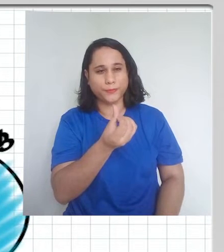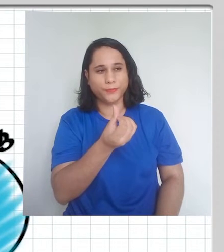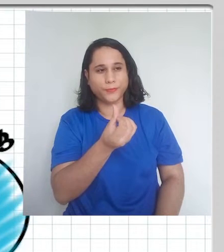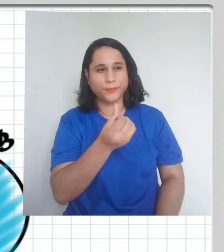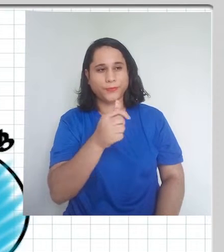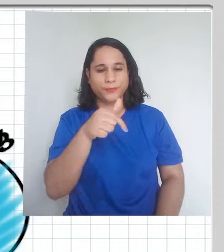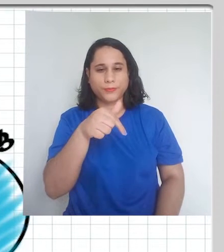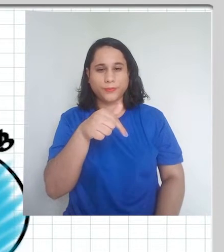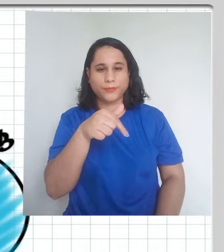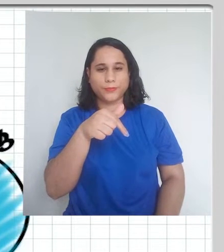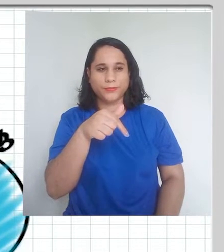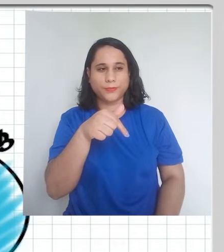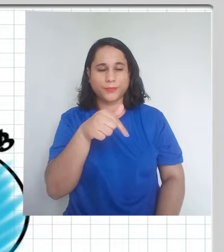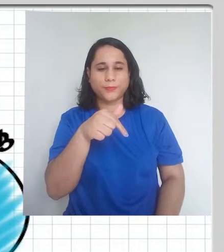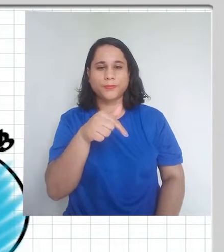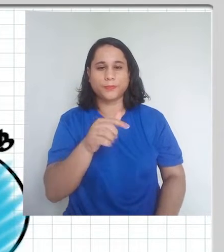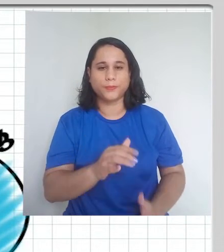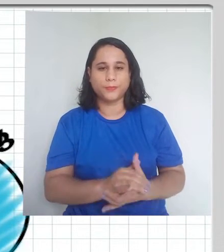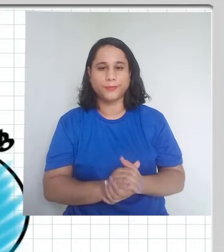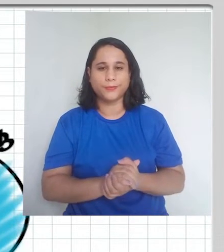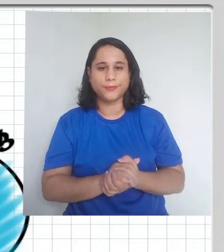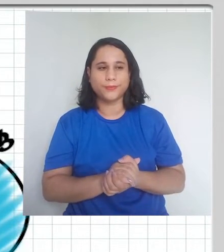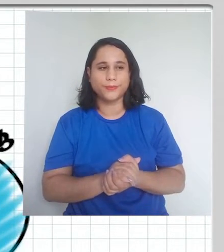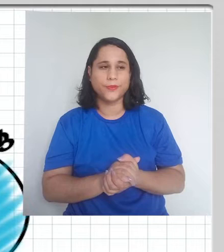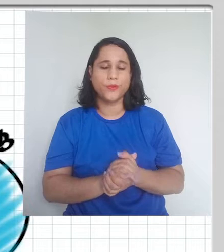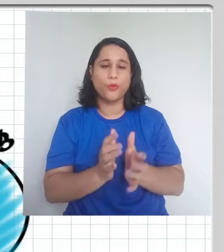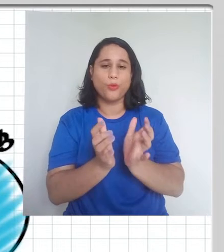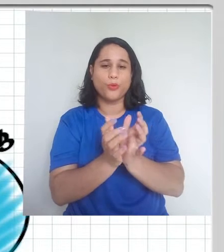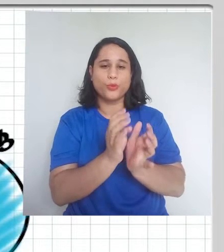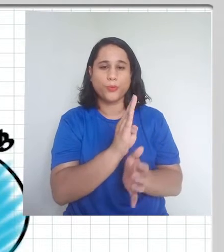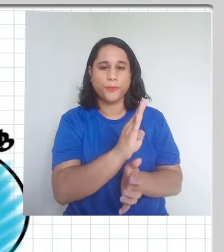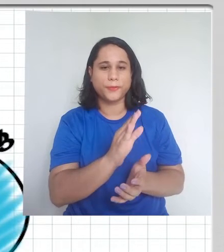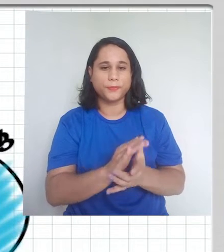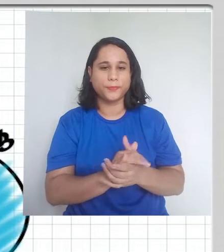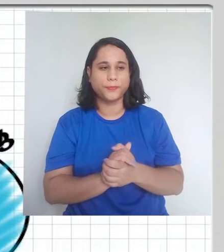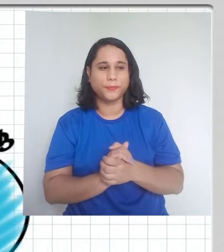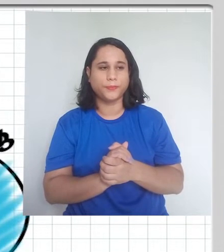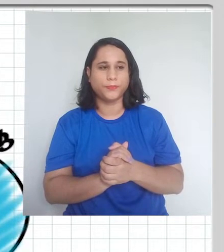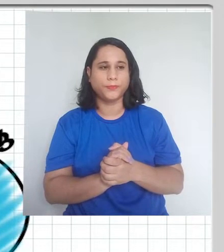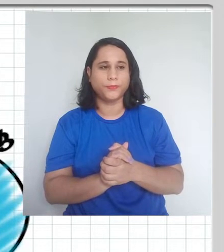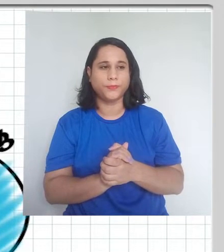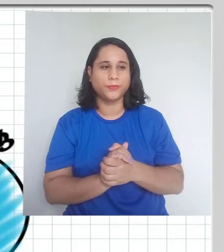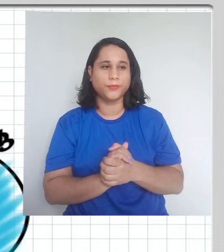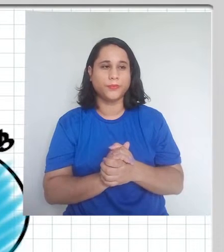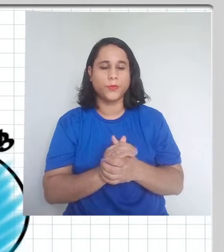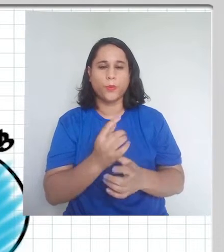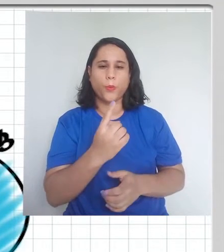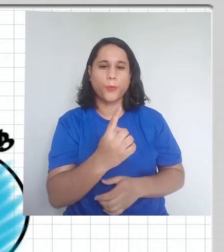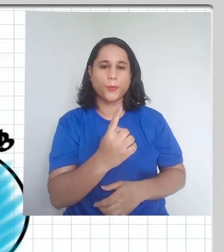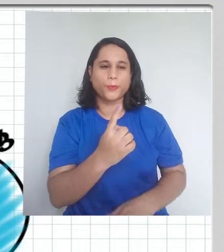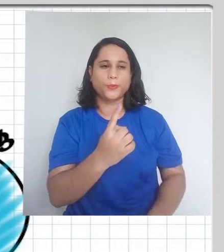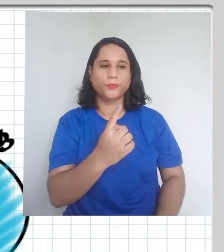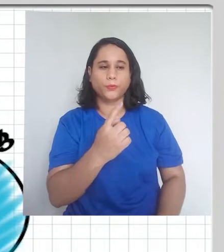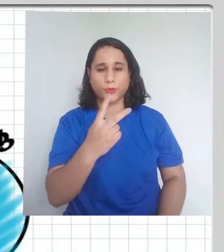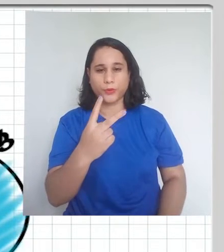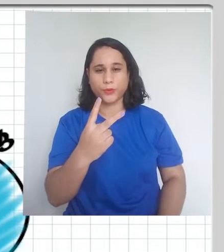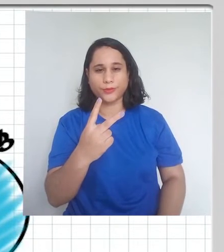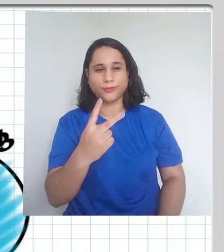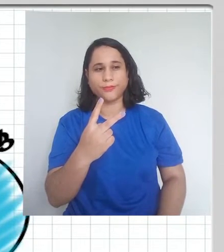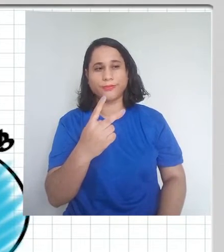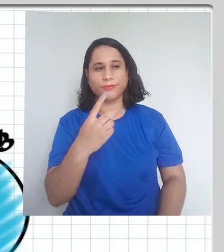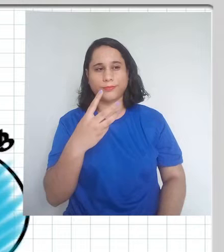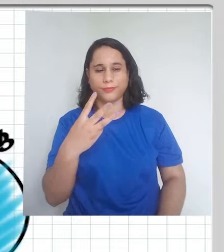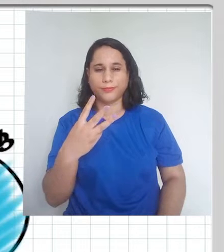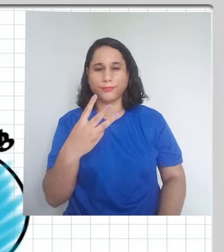5, 6 e 7. E o conjunto B fosse 1,